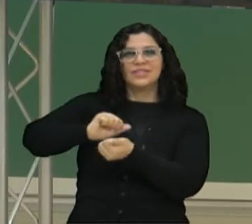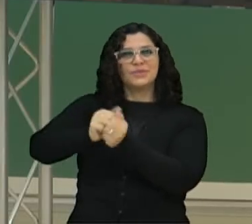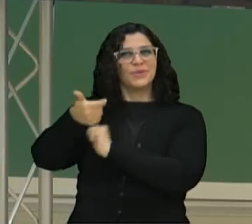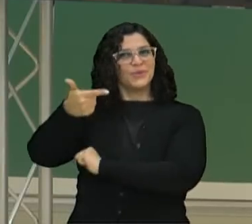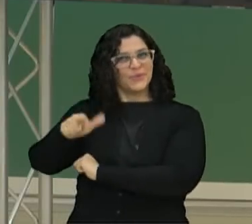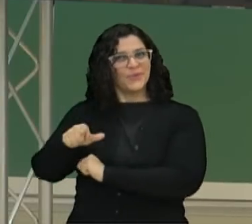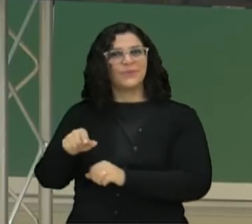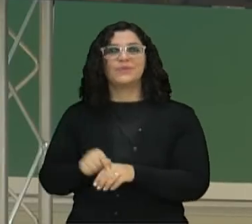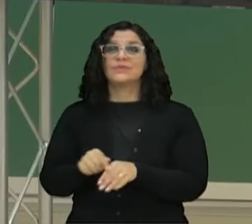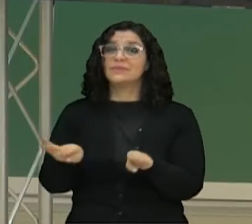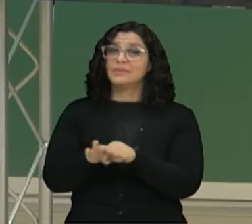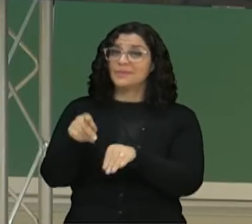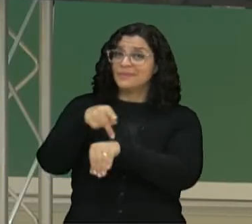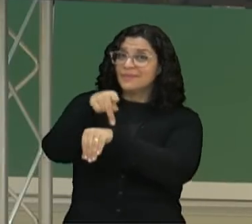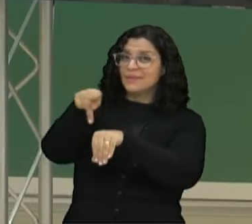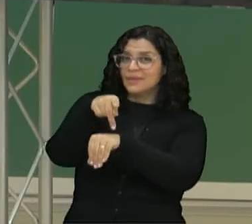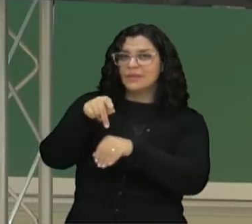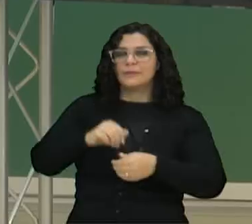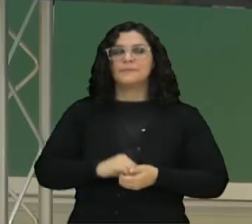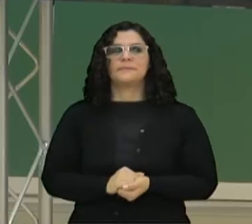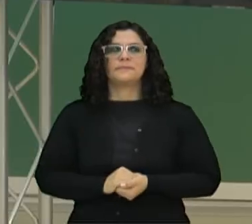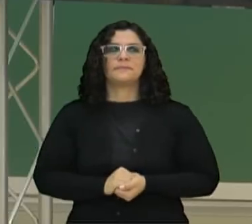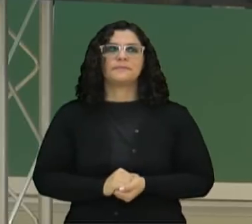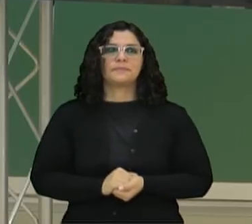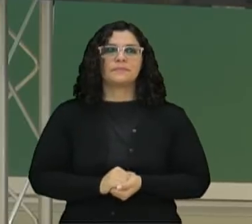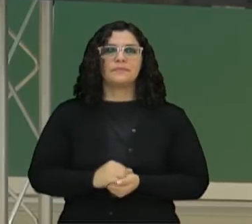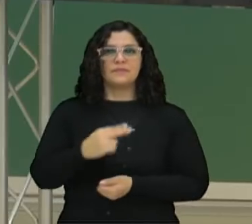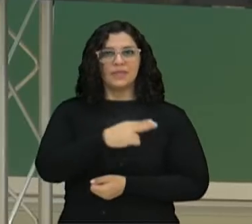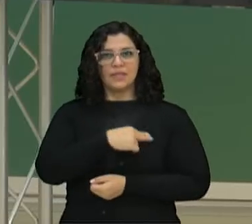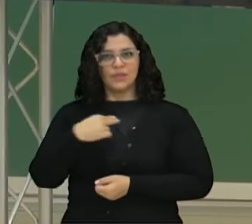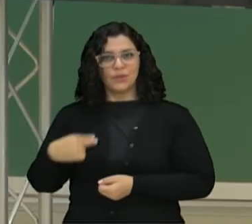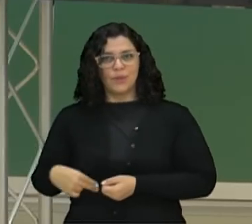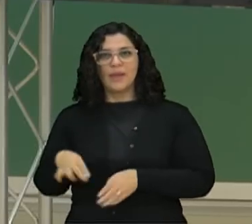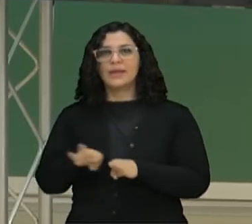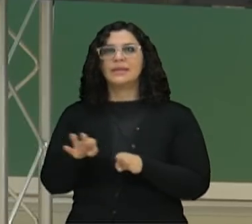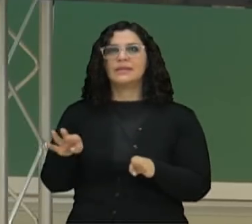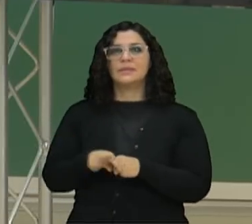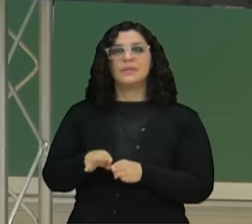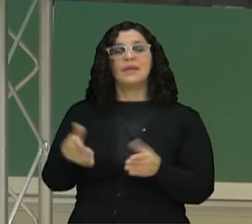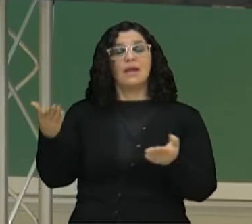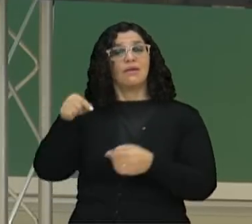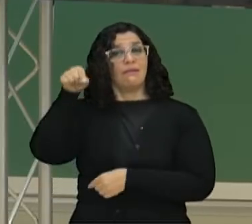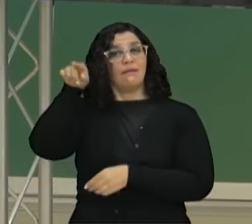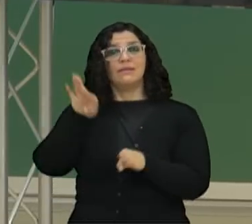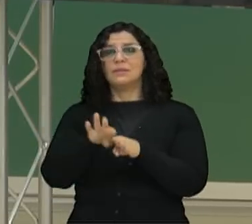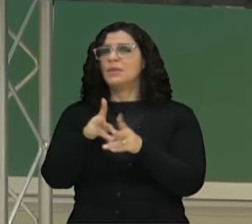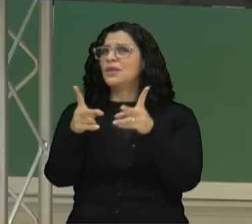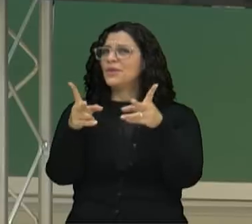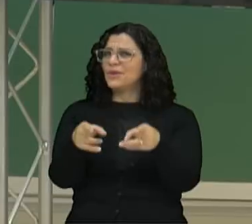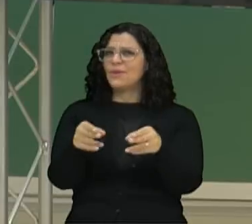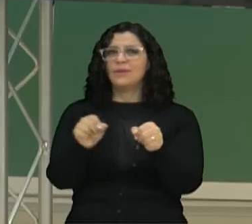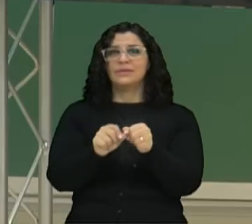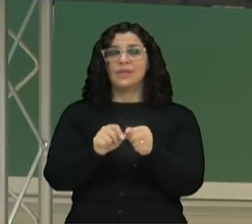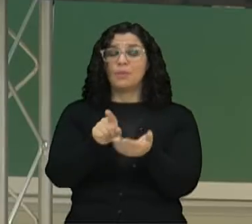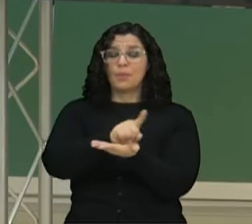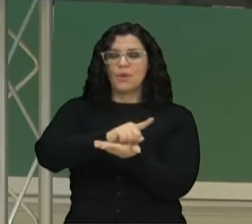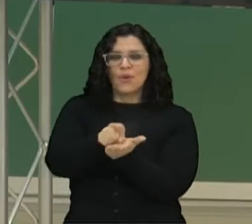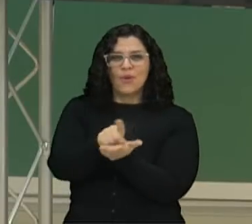nesse caso desses países, né, da Noruega, da Suécia, então, eles têm a orientação como